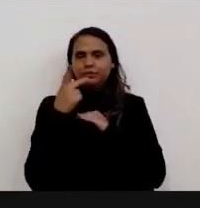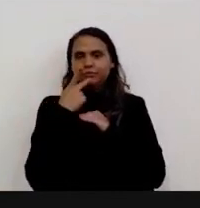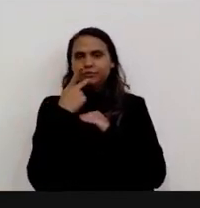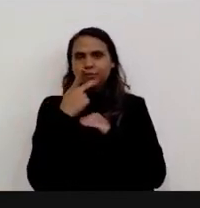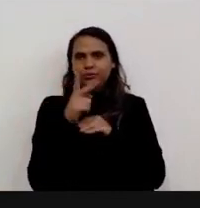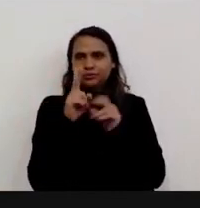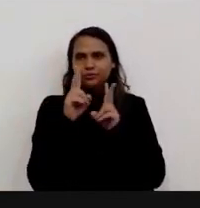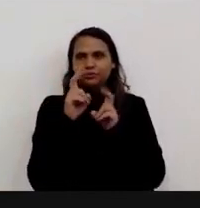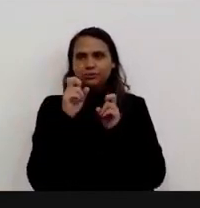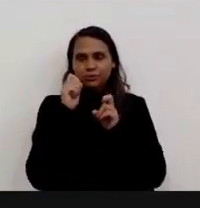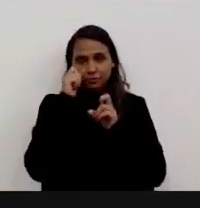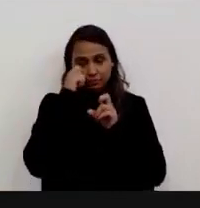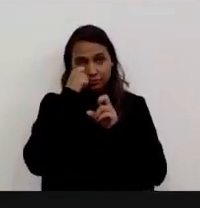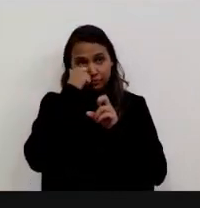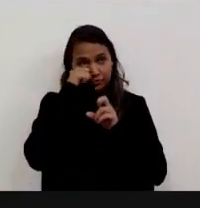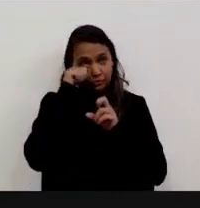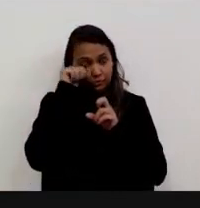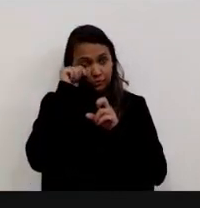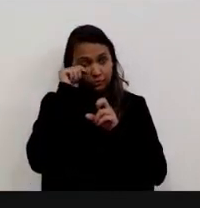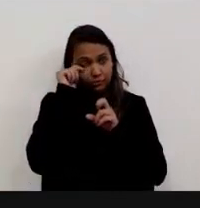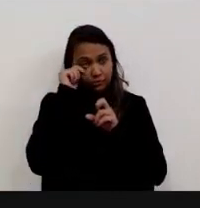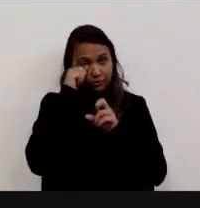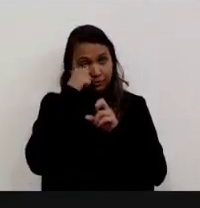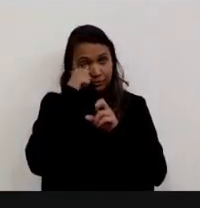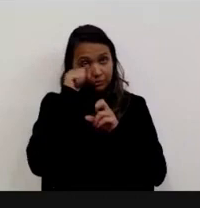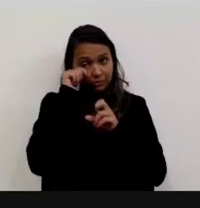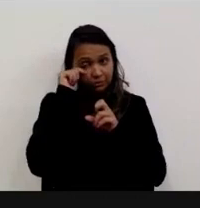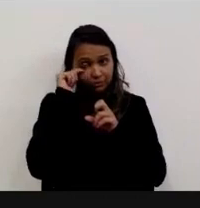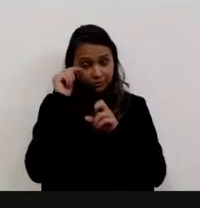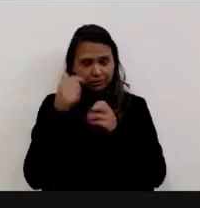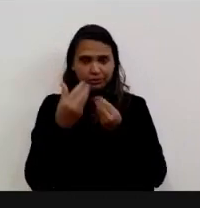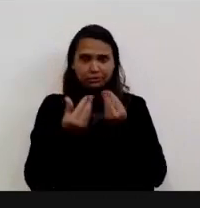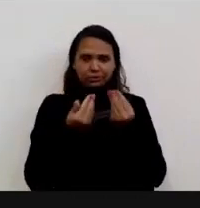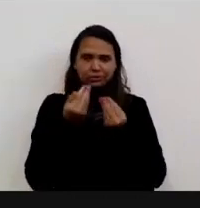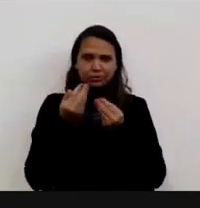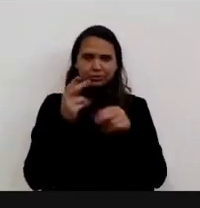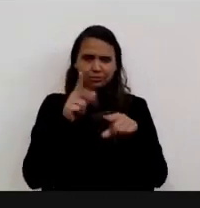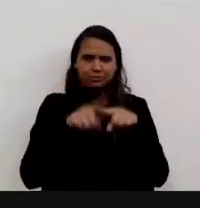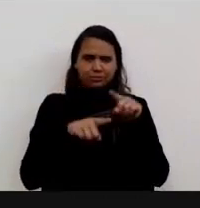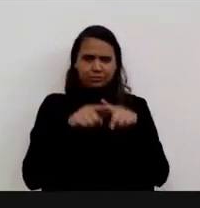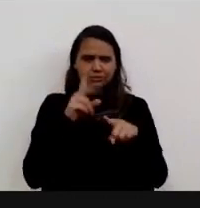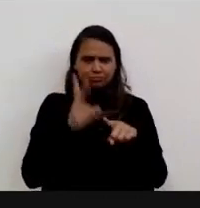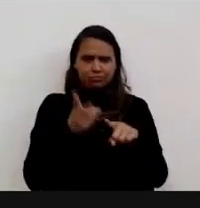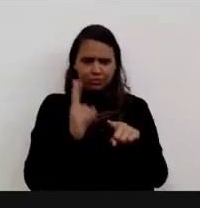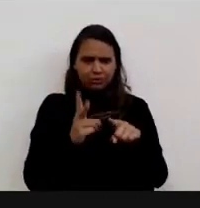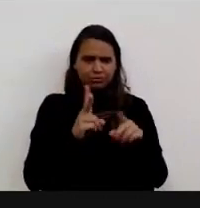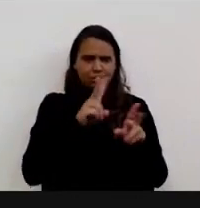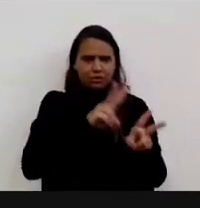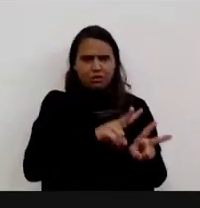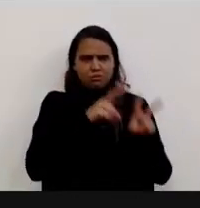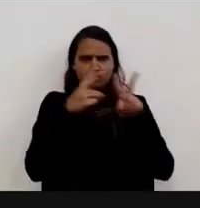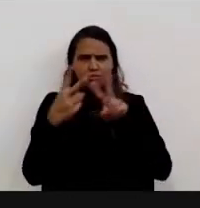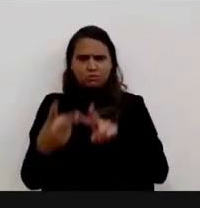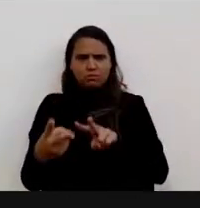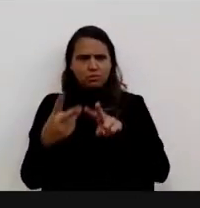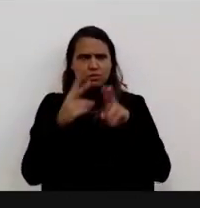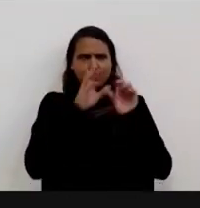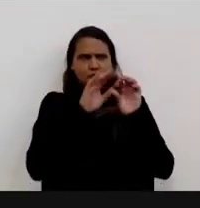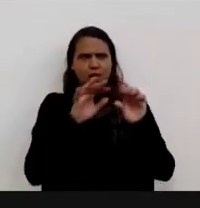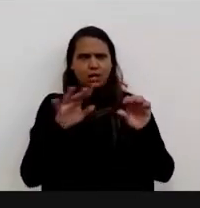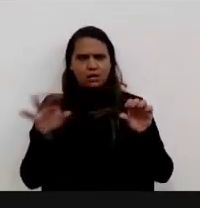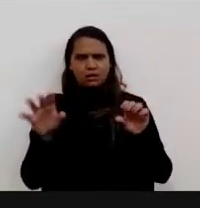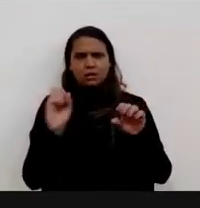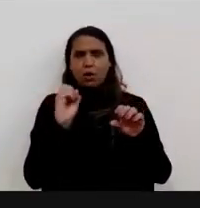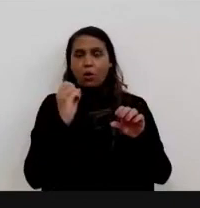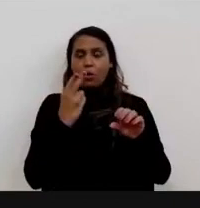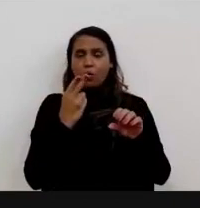fazer sumarização e indexação automática, né? Seria com essa mesma ferramenta da transcrição? Tem alguma ou essa